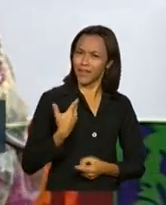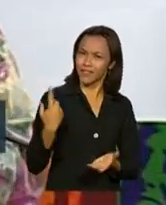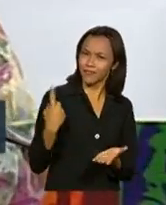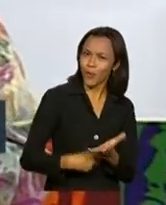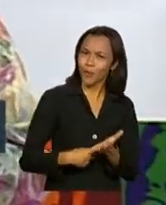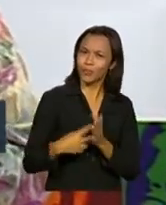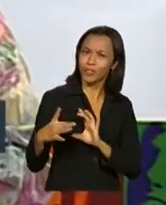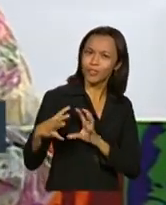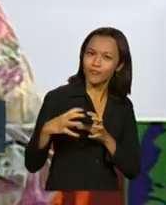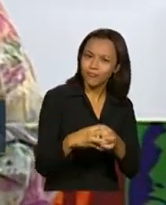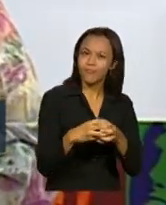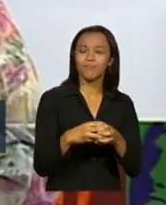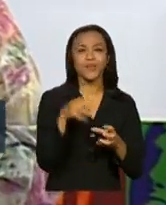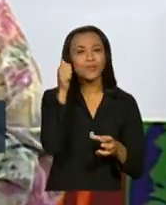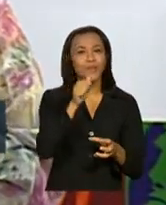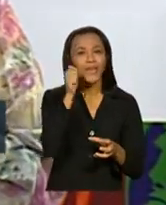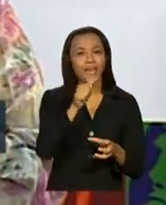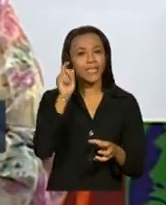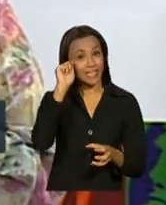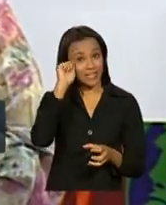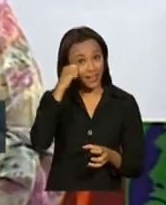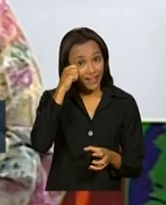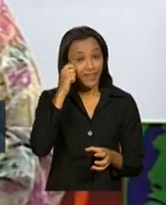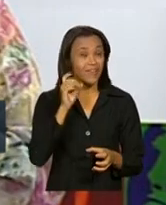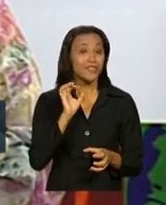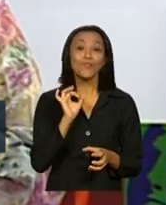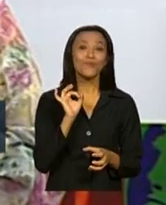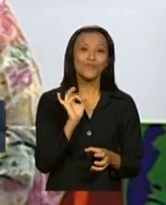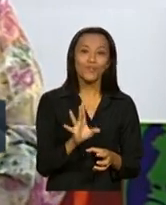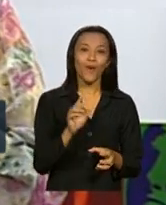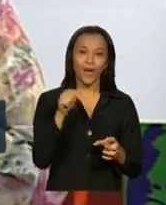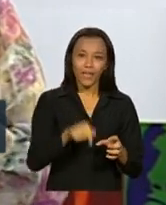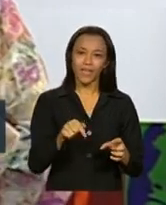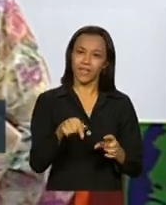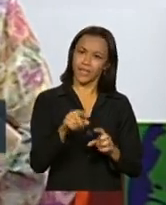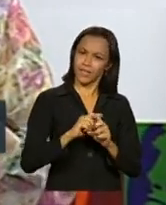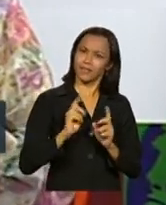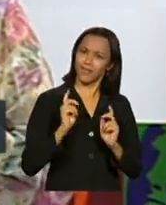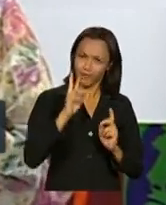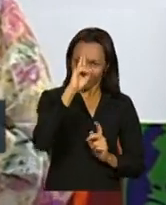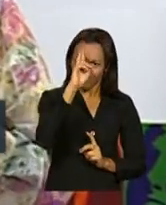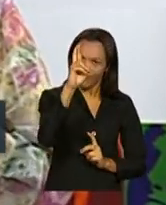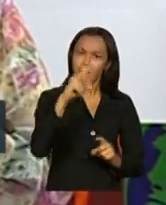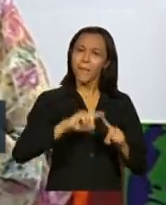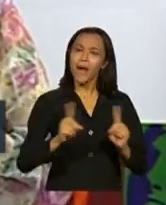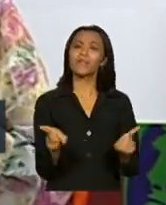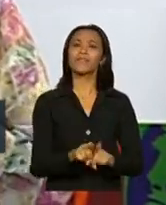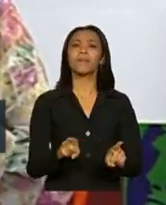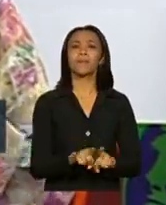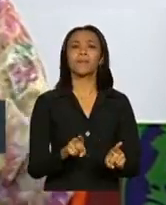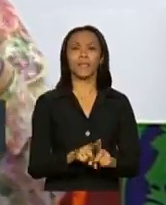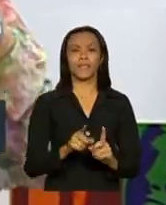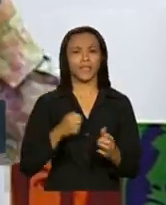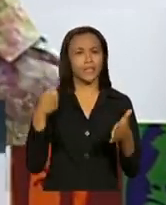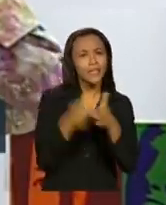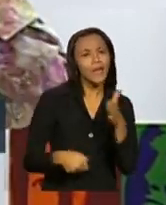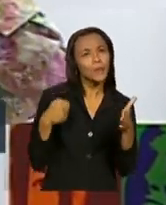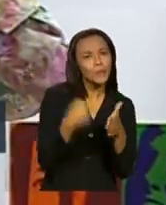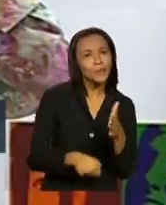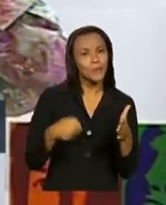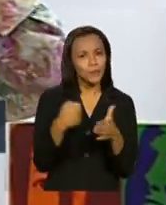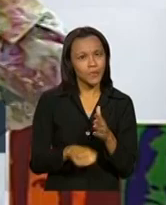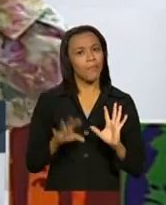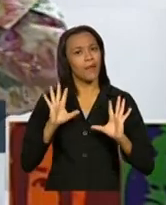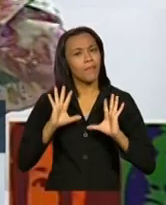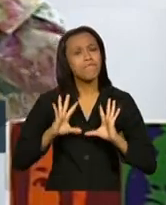as mulheres negras eh não só na gestão mas Na luta né Eh para